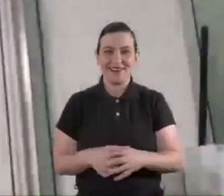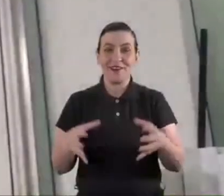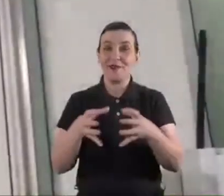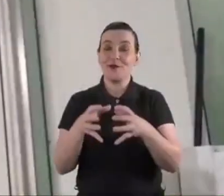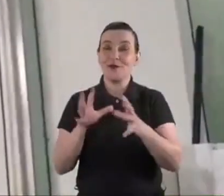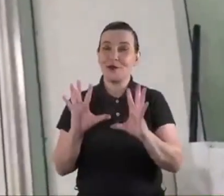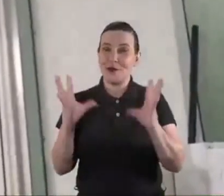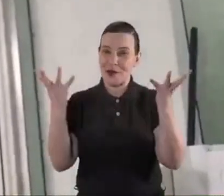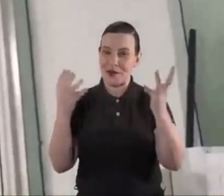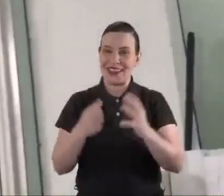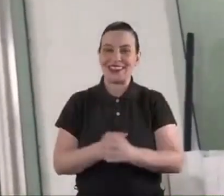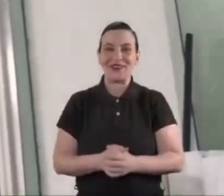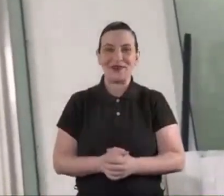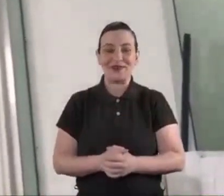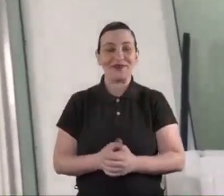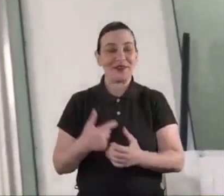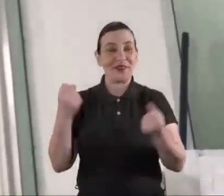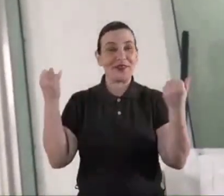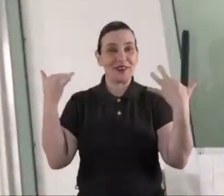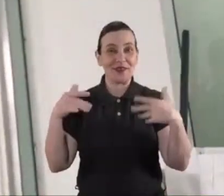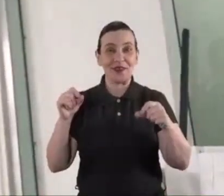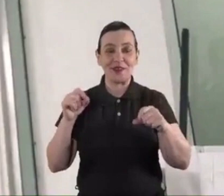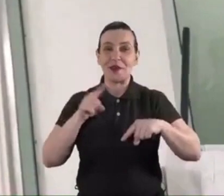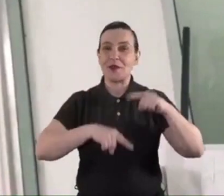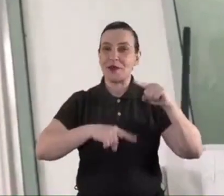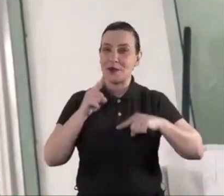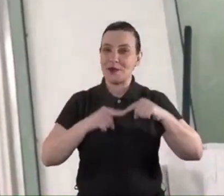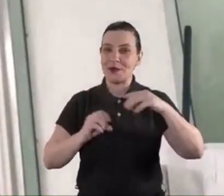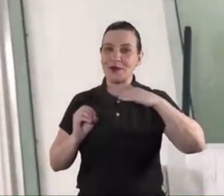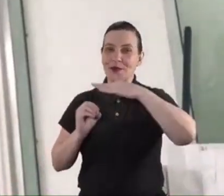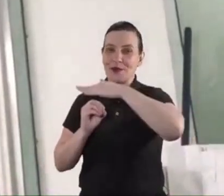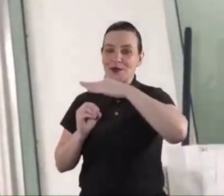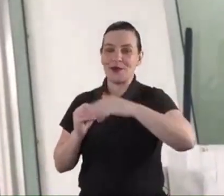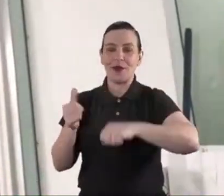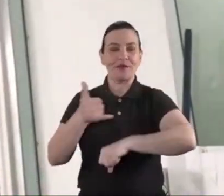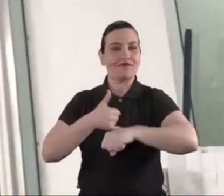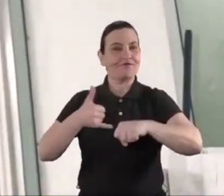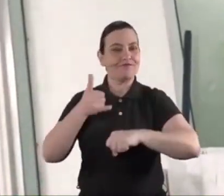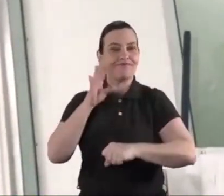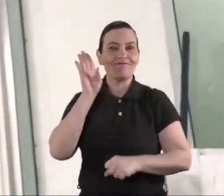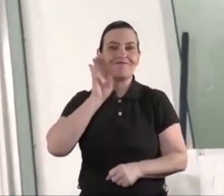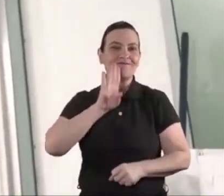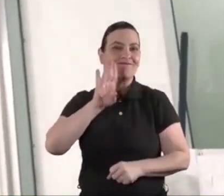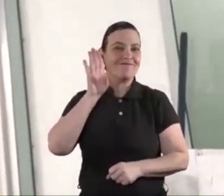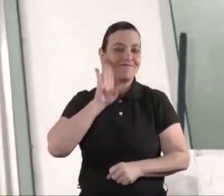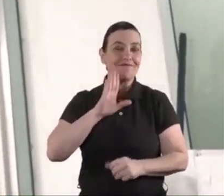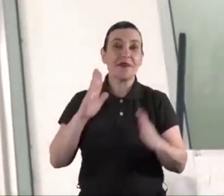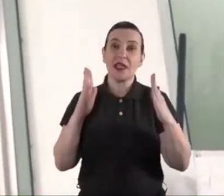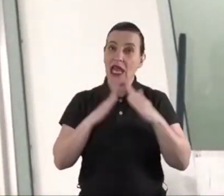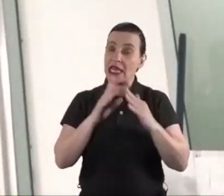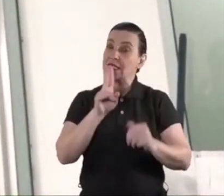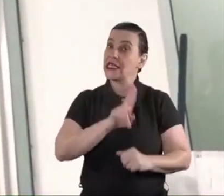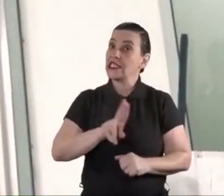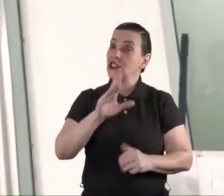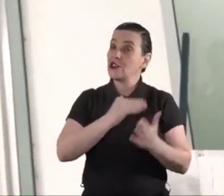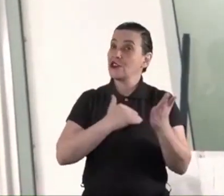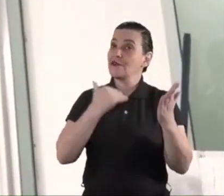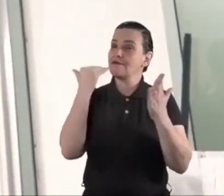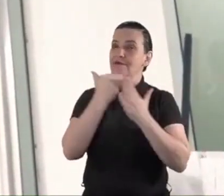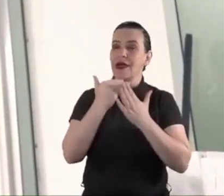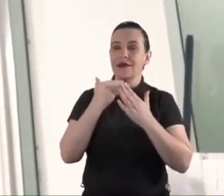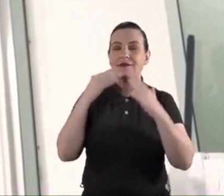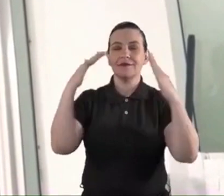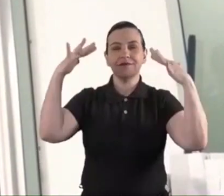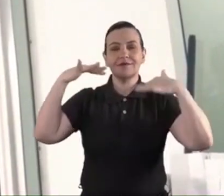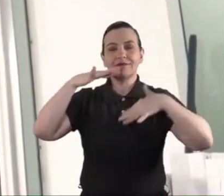Eu estou aqui para falar do produto dōTERRA, que é um óleo muito bacana. Lá em casa a gente usa bastante para dar uma relaxada, um